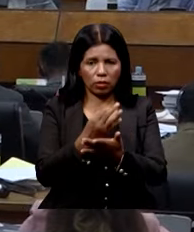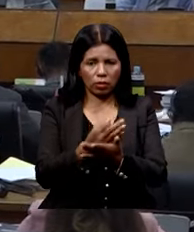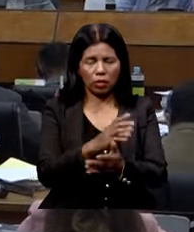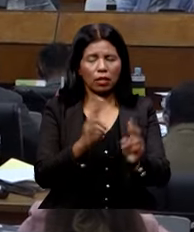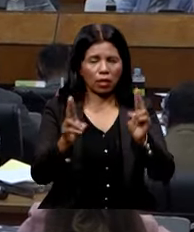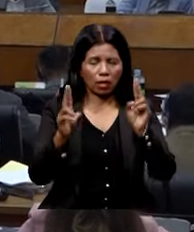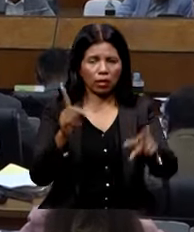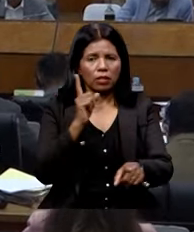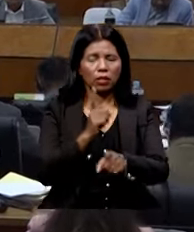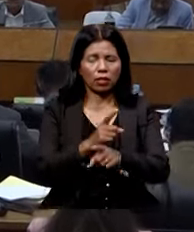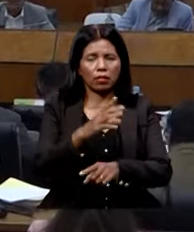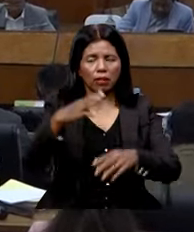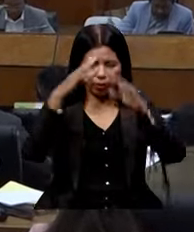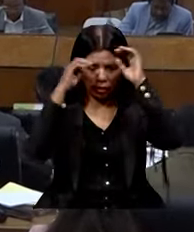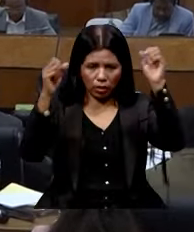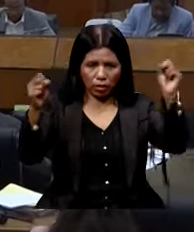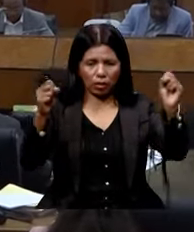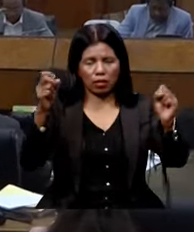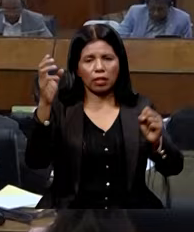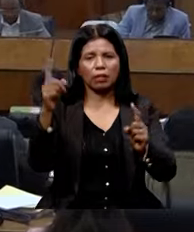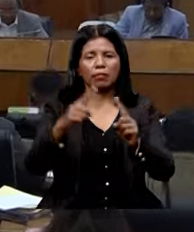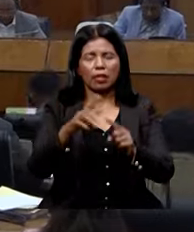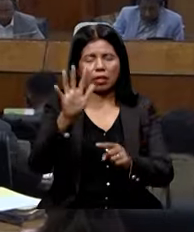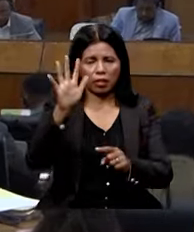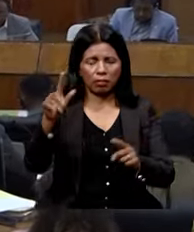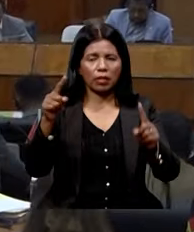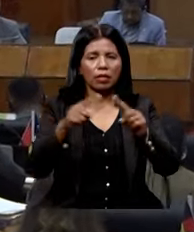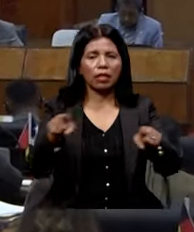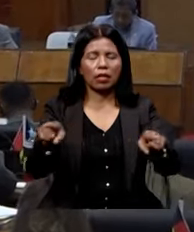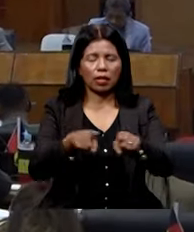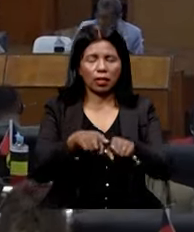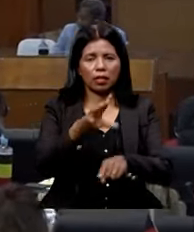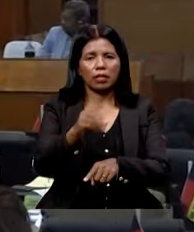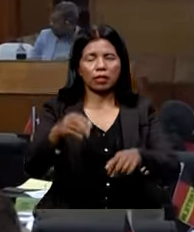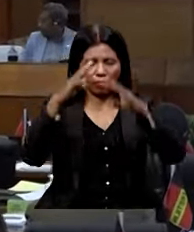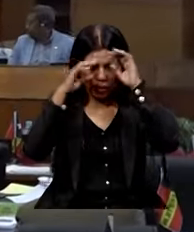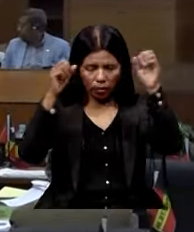lais liu e a mandato presidente da República Badala Lima Nian compara ao mandato